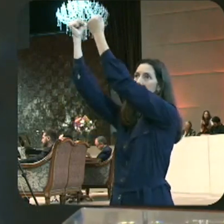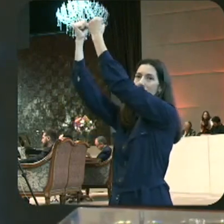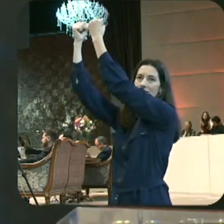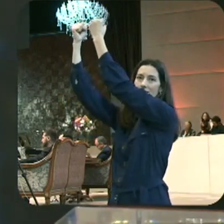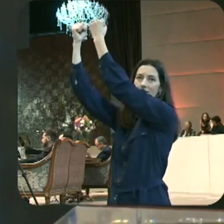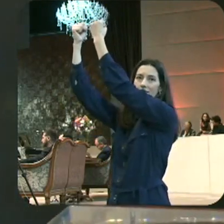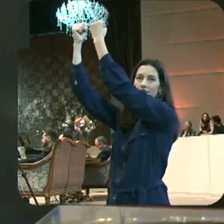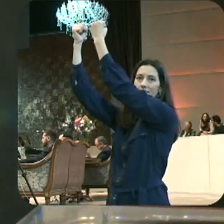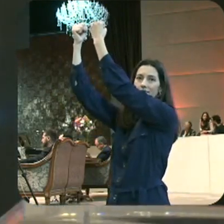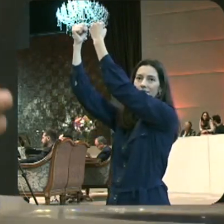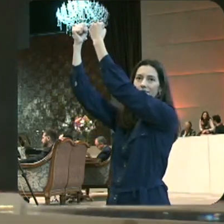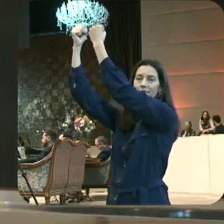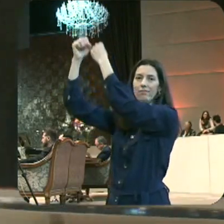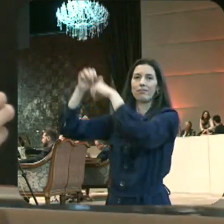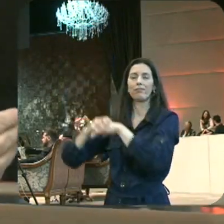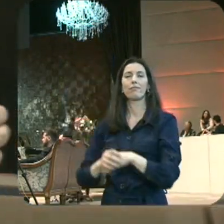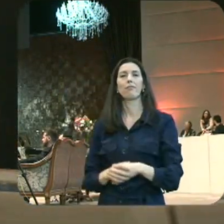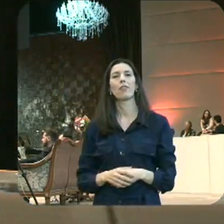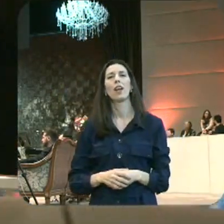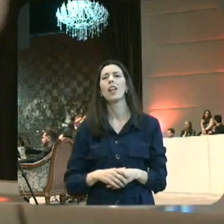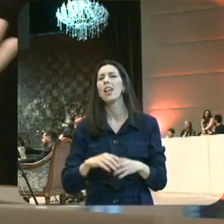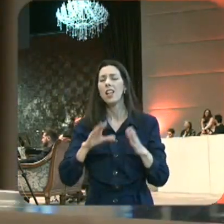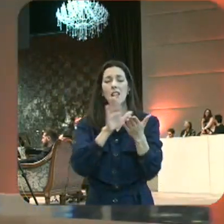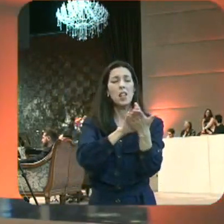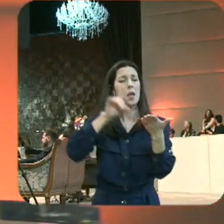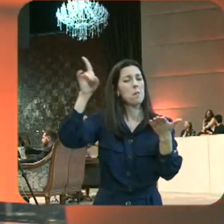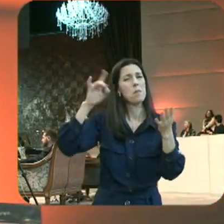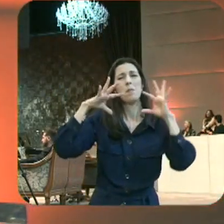Agora isso não está lá só em Malaquias, ele está na Bíblia